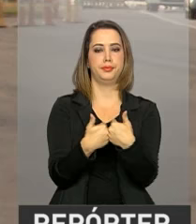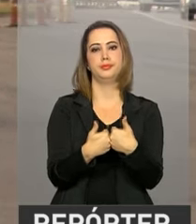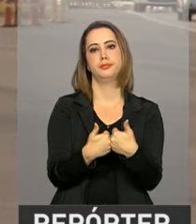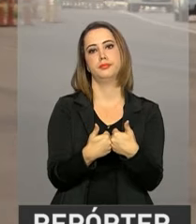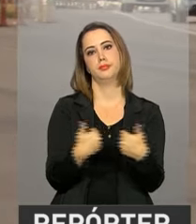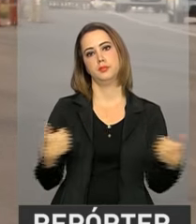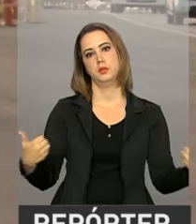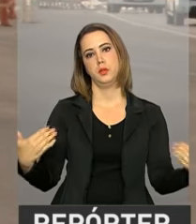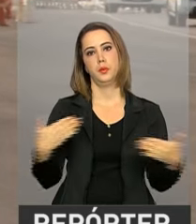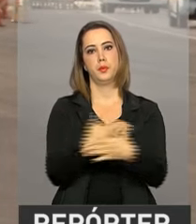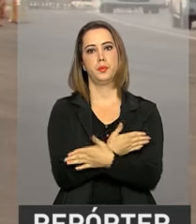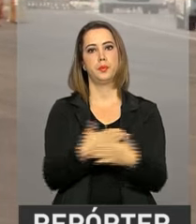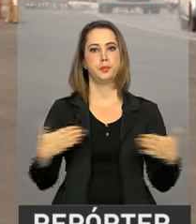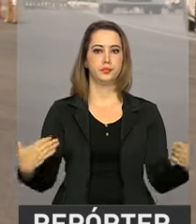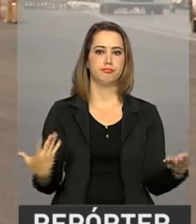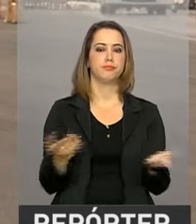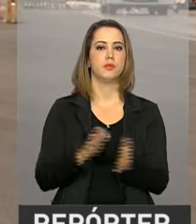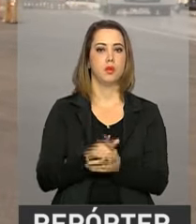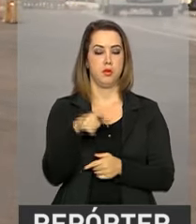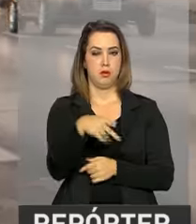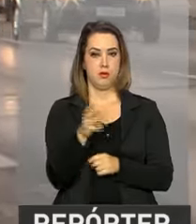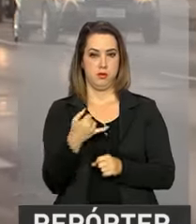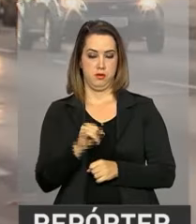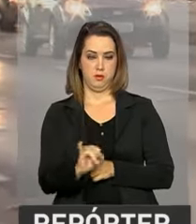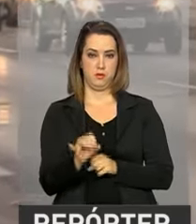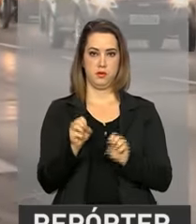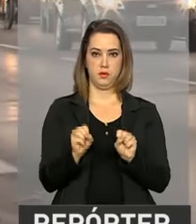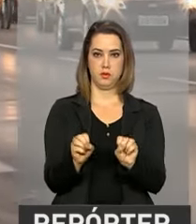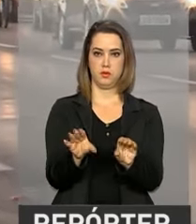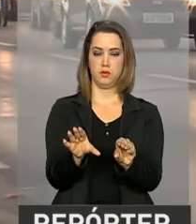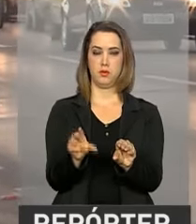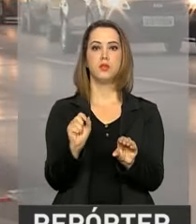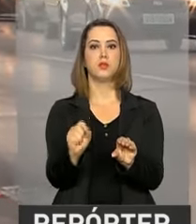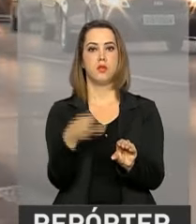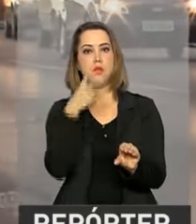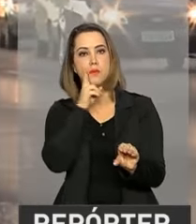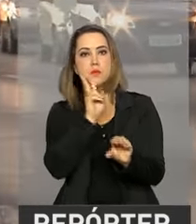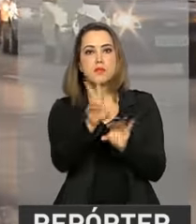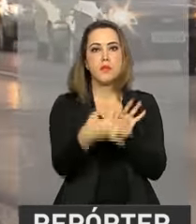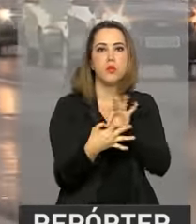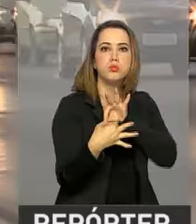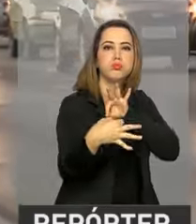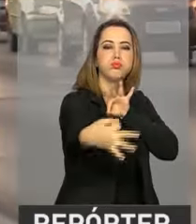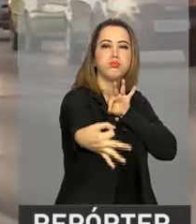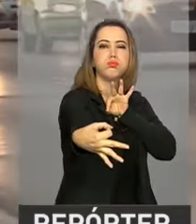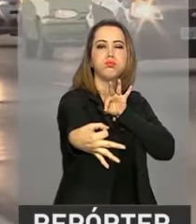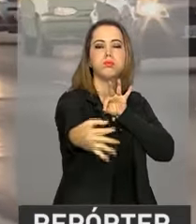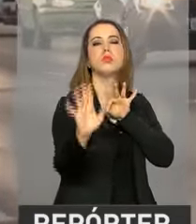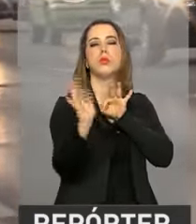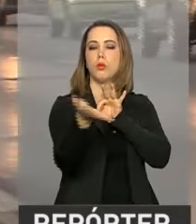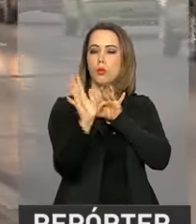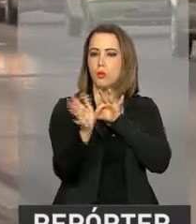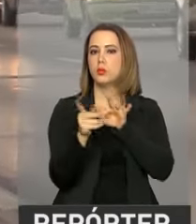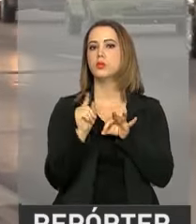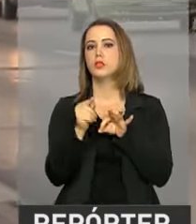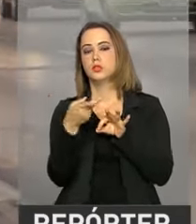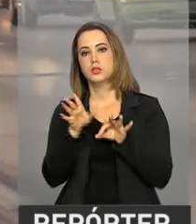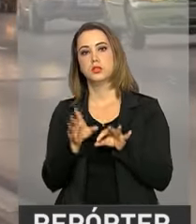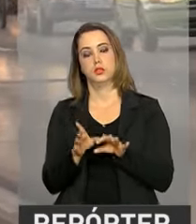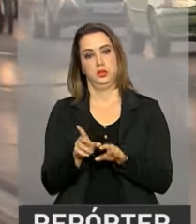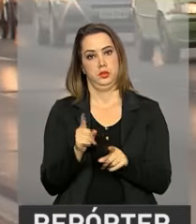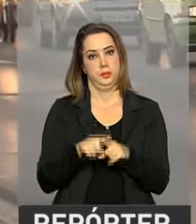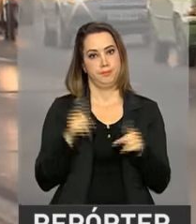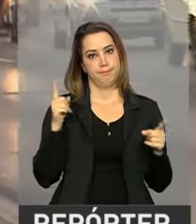Federal, o uso de faróis acesos durante o dia permite que um veículo seja visto a 3 km de distância por quem trafega no